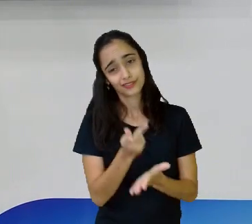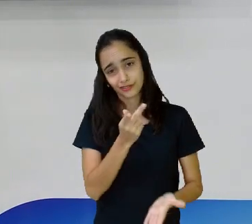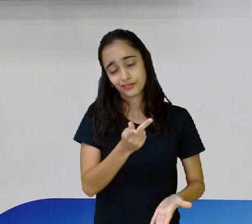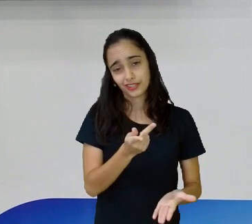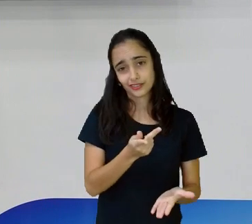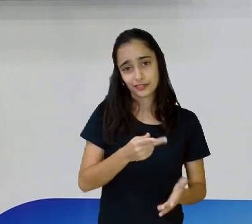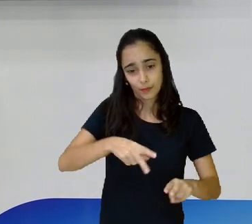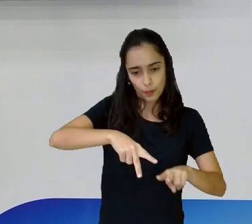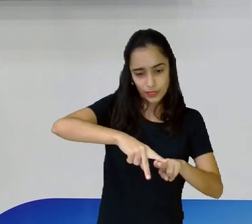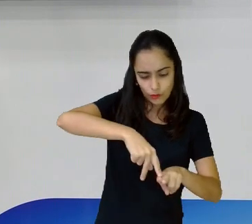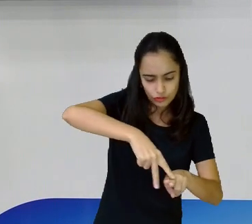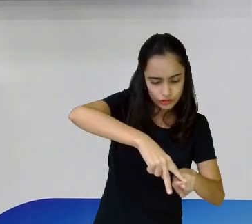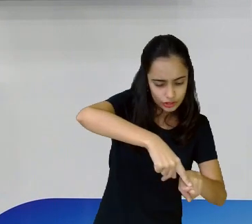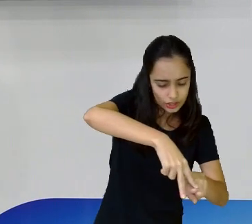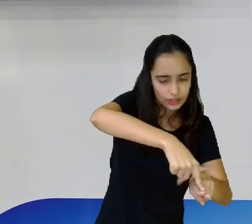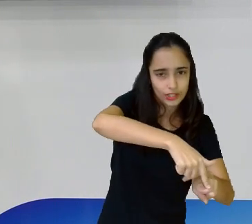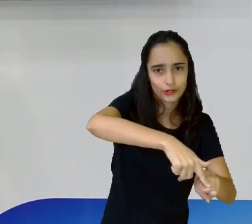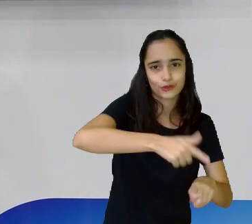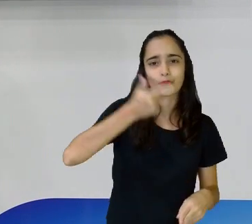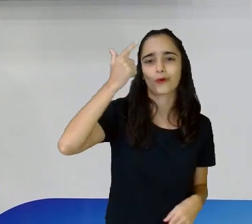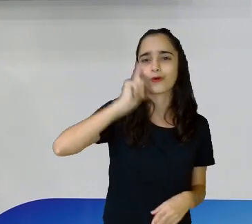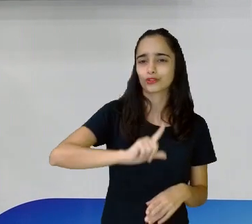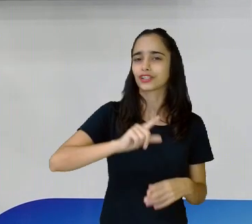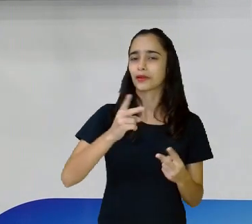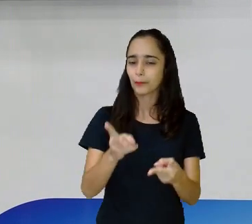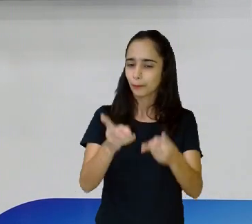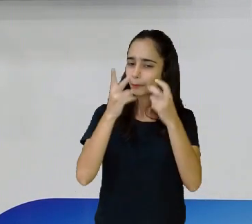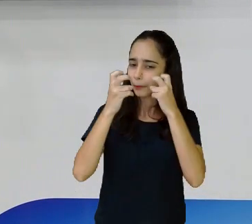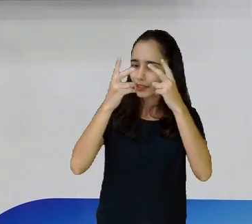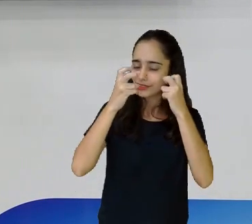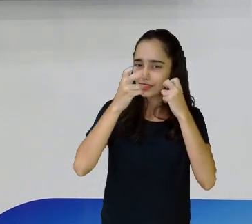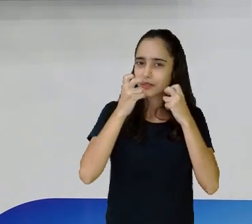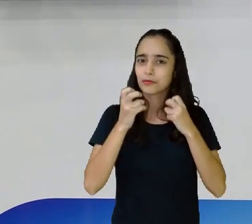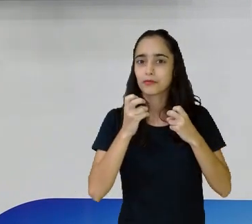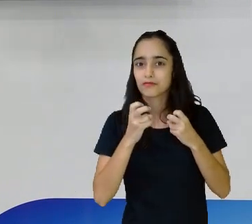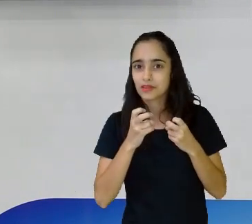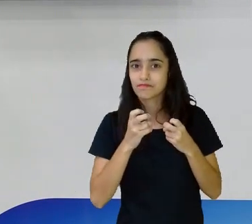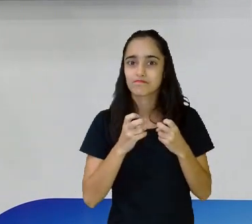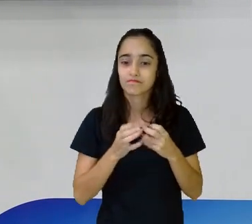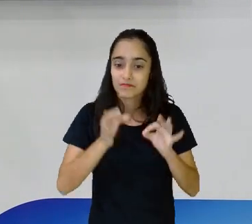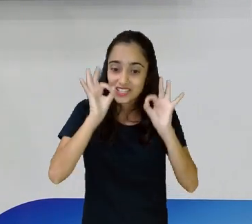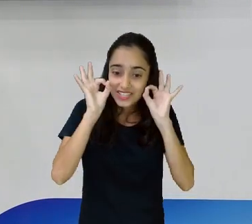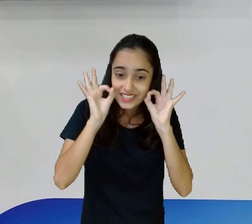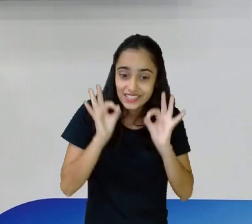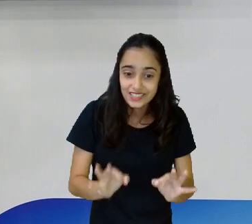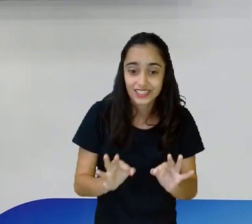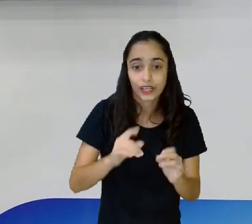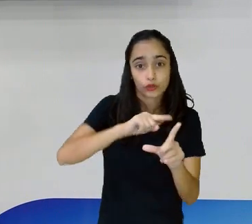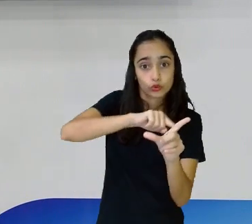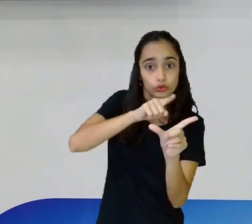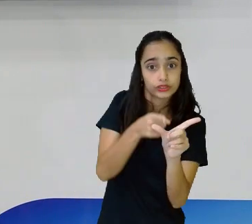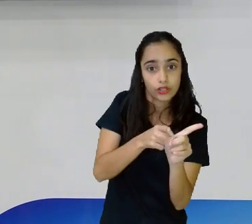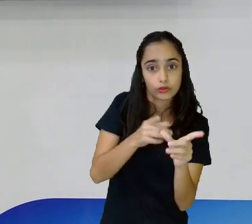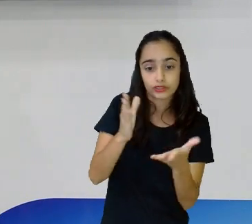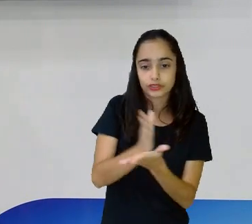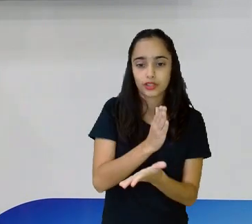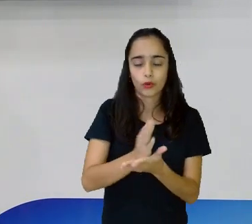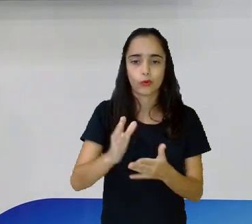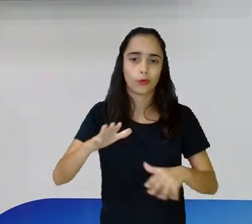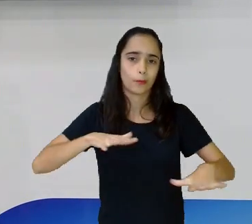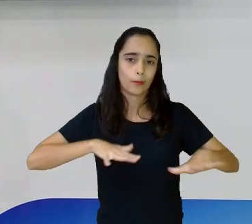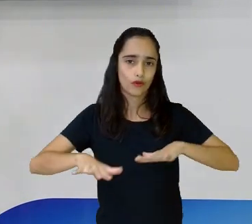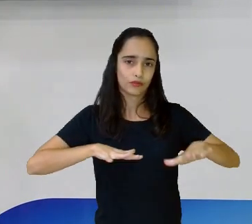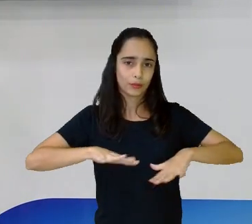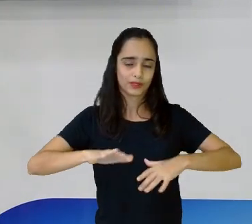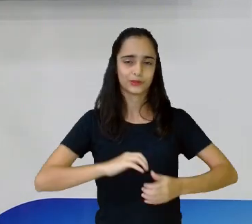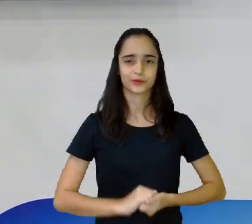skate, basicamente, a gente consegue perceber esses ângulos citados em algumas manobras, certo? Vamos